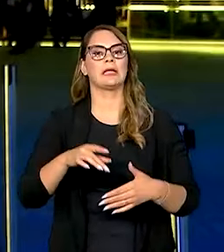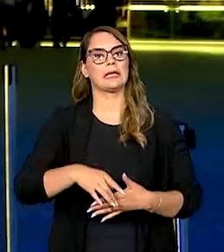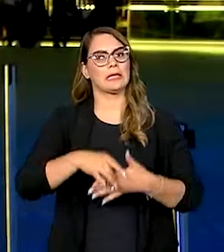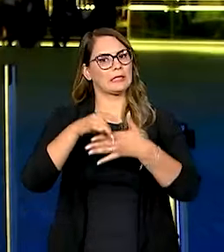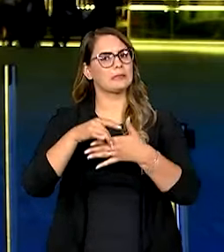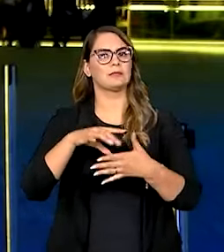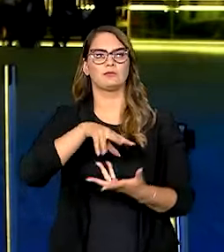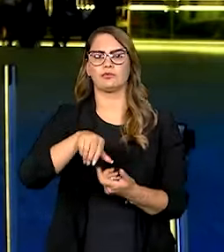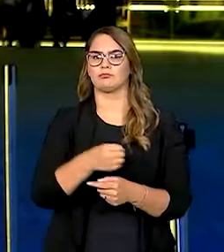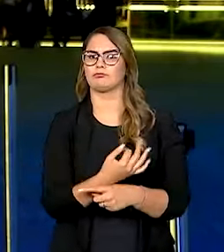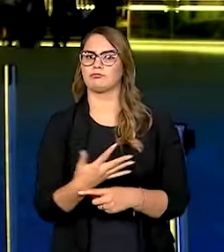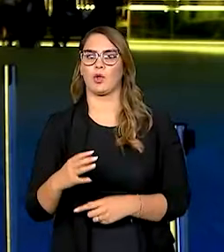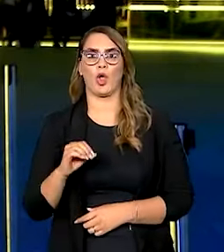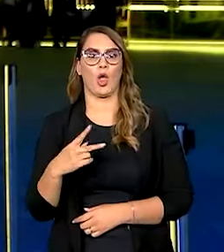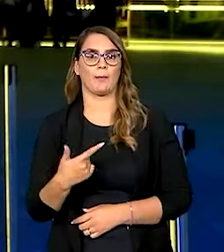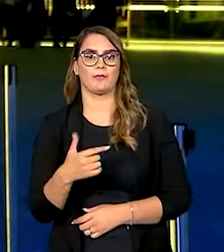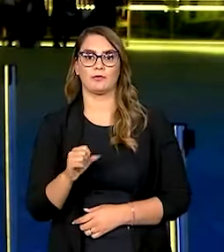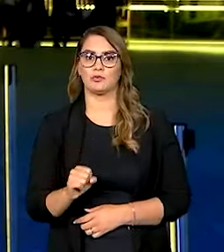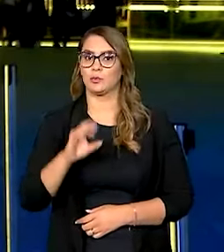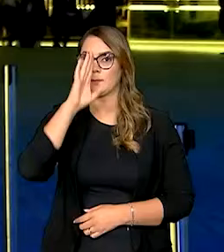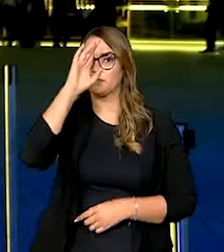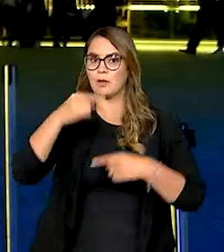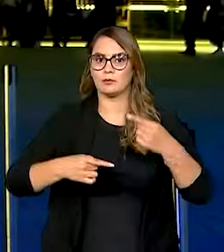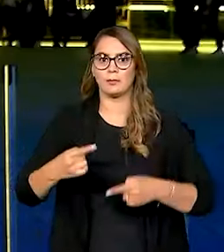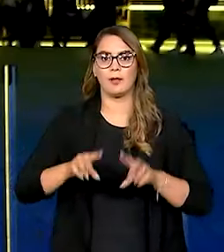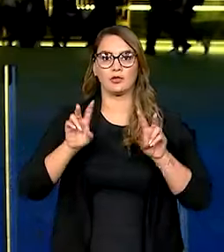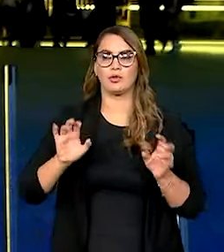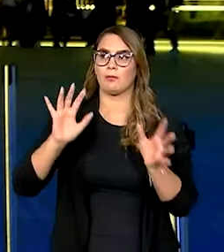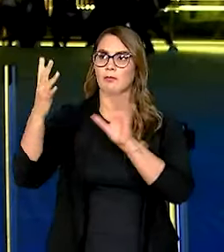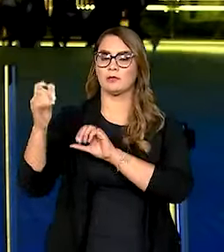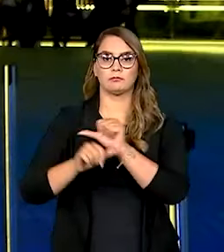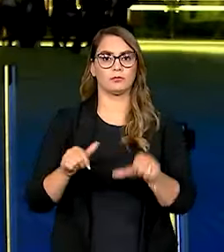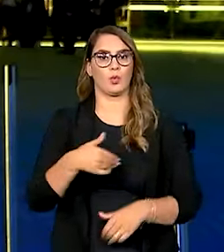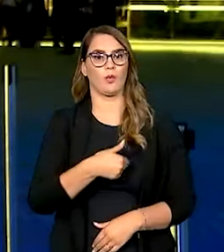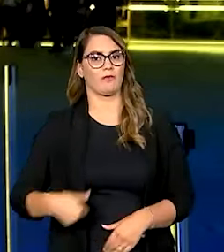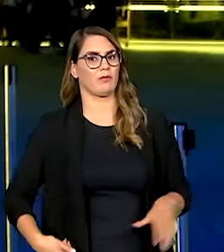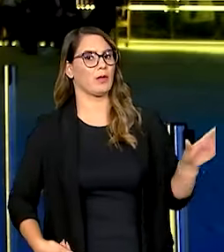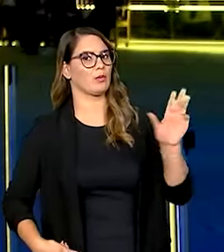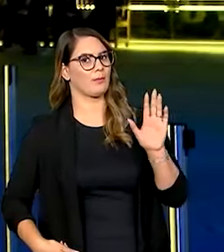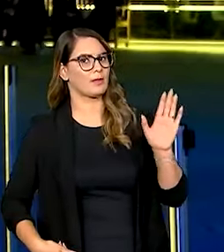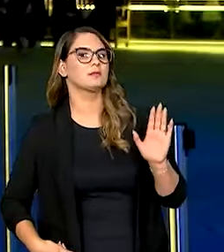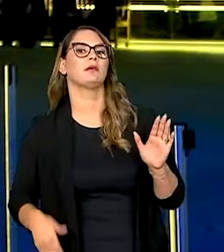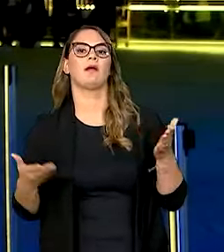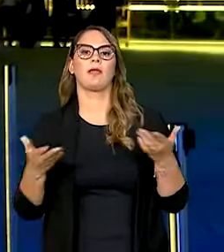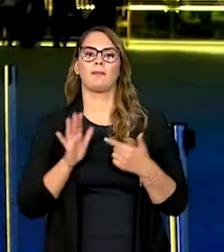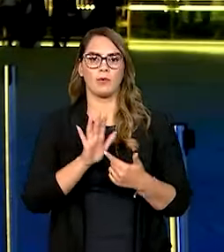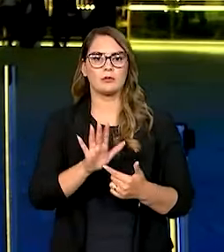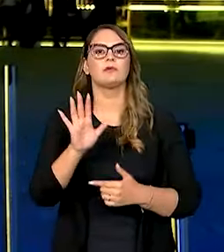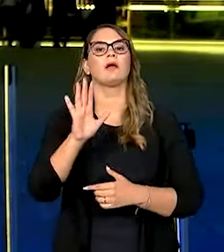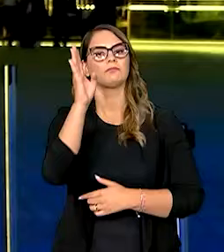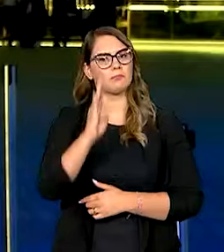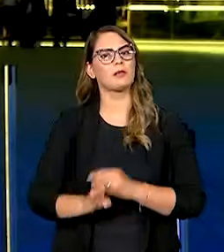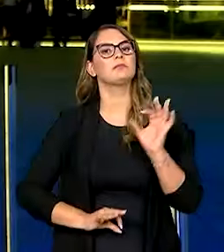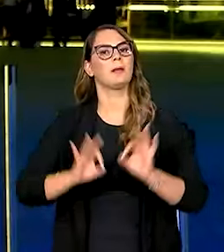a COP28 é o principal fórum de debate sobre políticas climáticas e o governo brasileiro pretende mostrar que o país está preparado